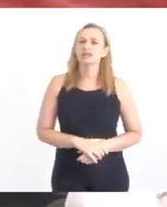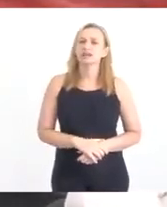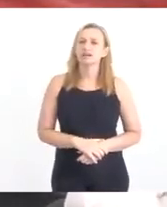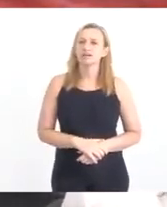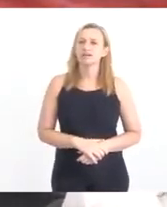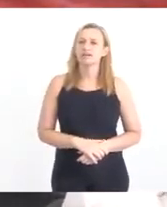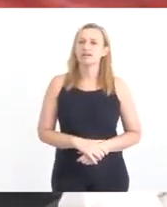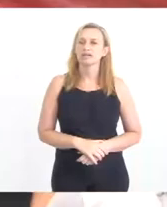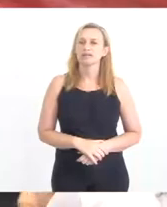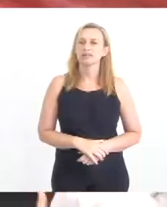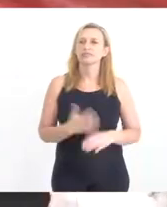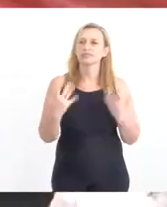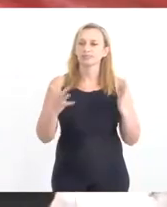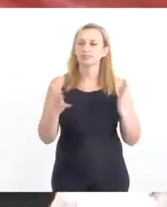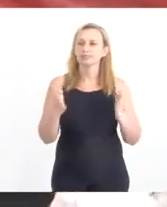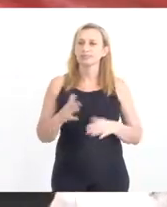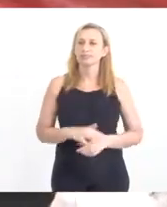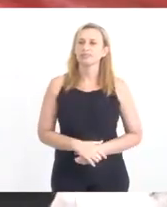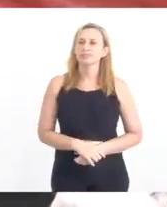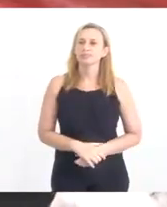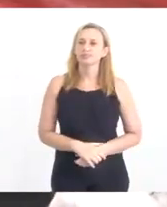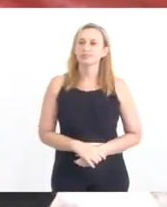E aí